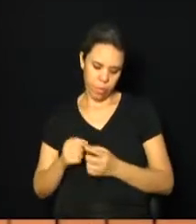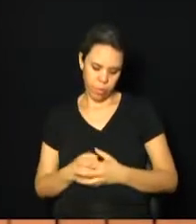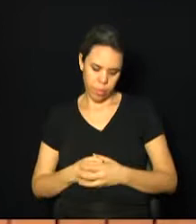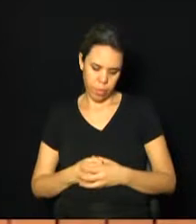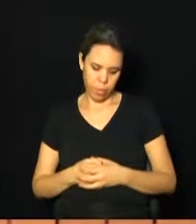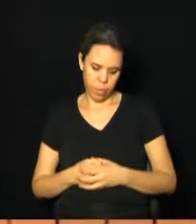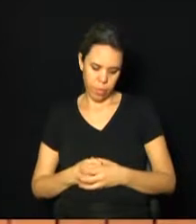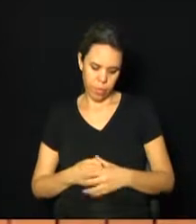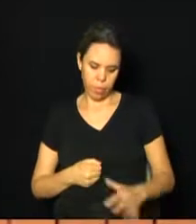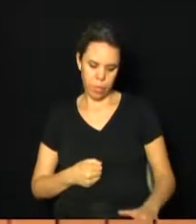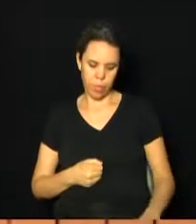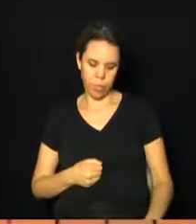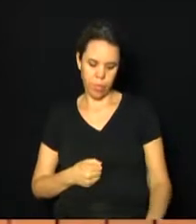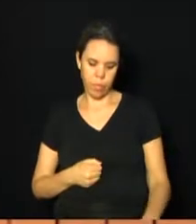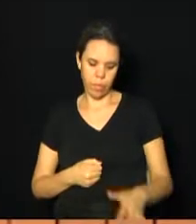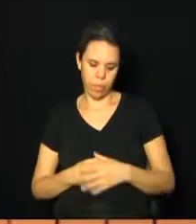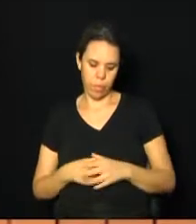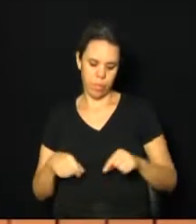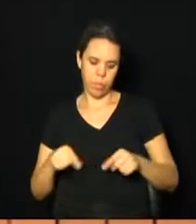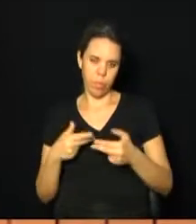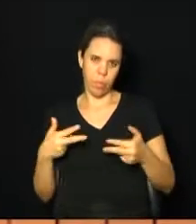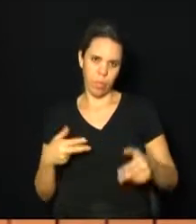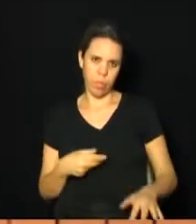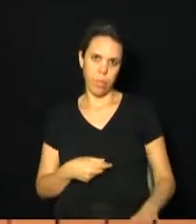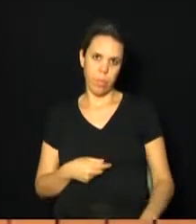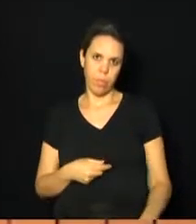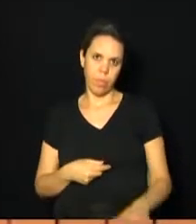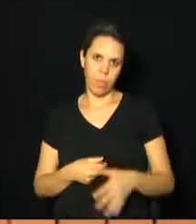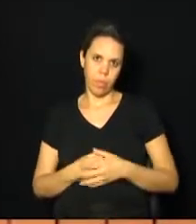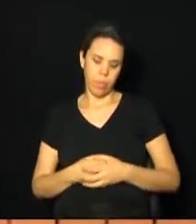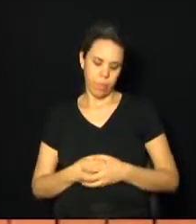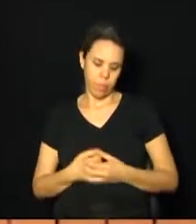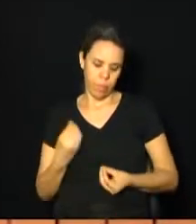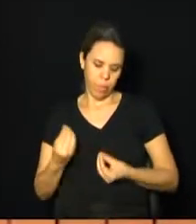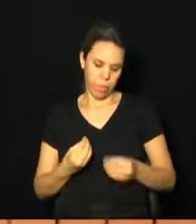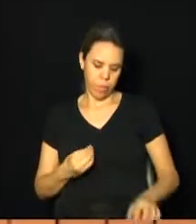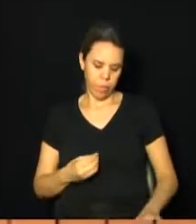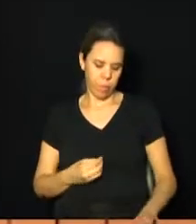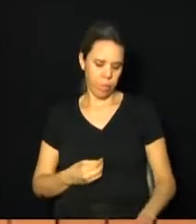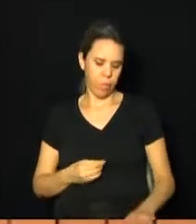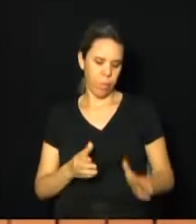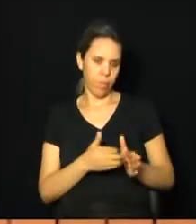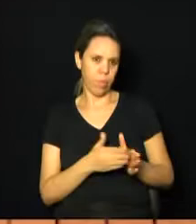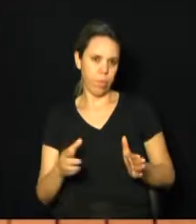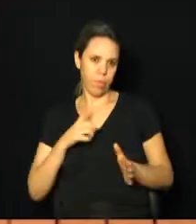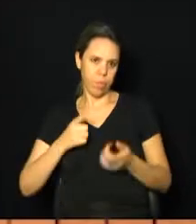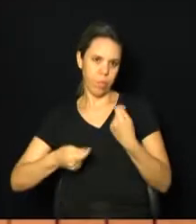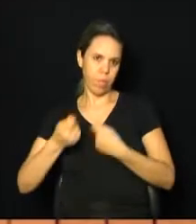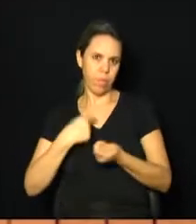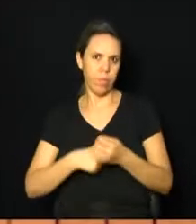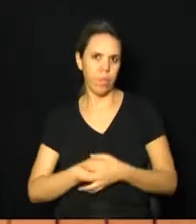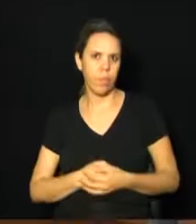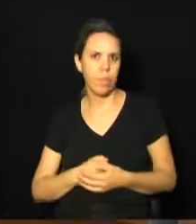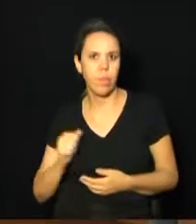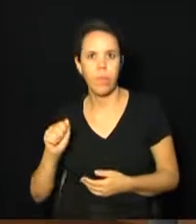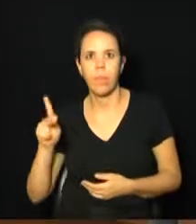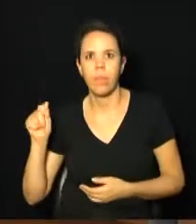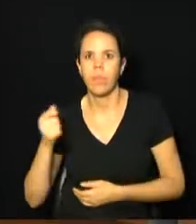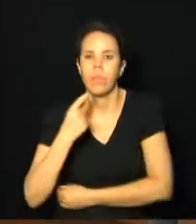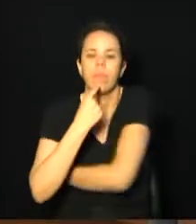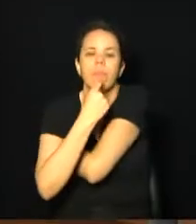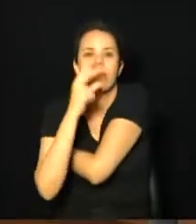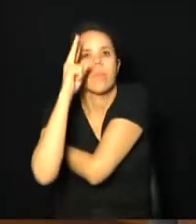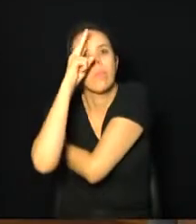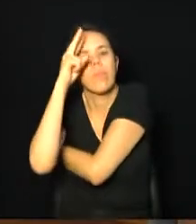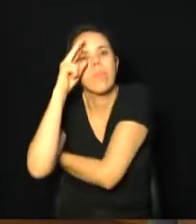a regional, os desafios e como tem sido, Marcos, administrar a APA Campinas.